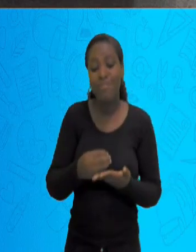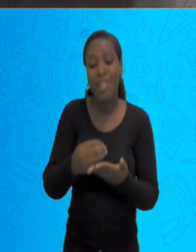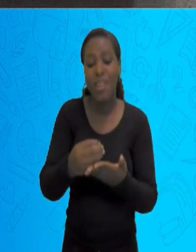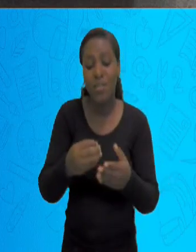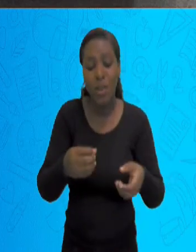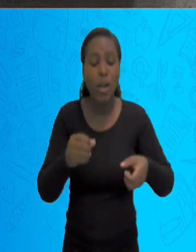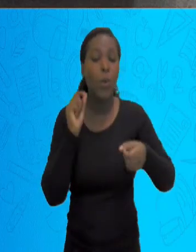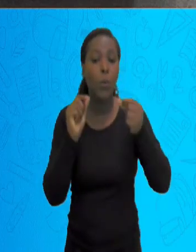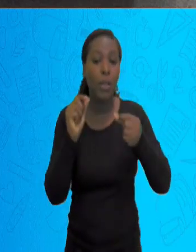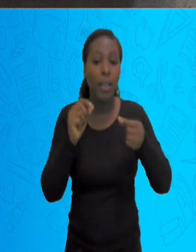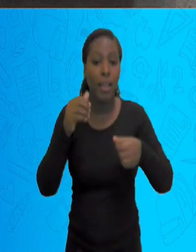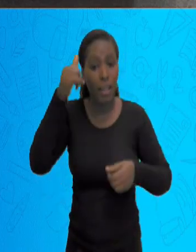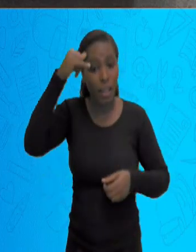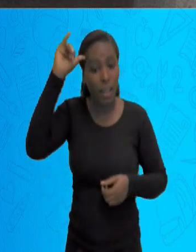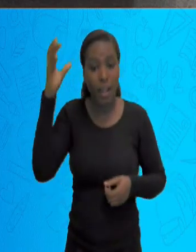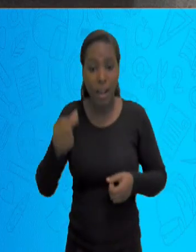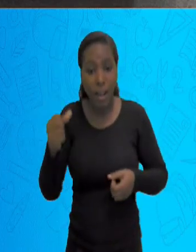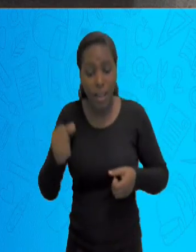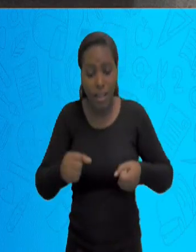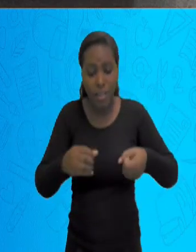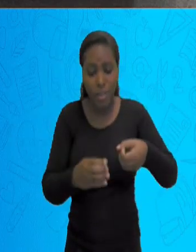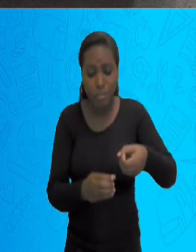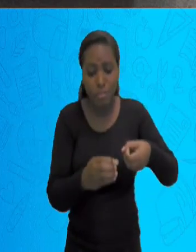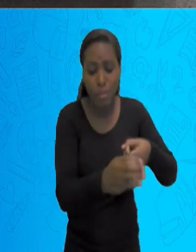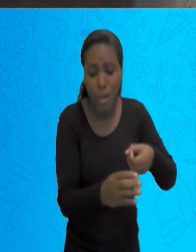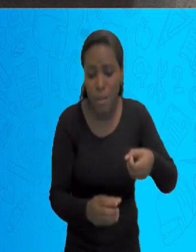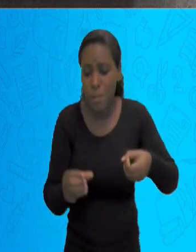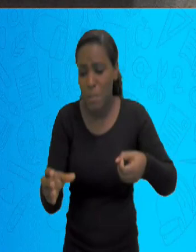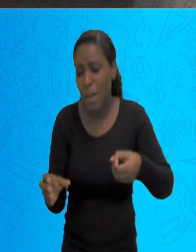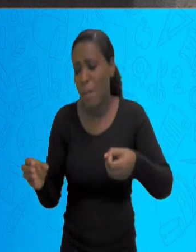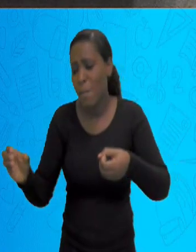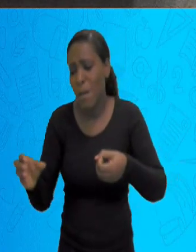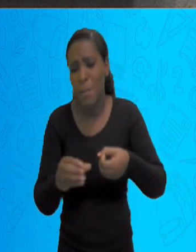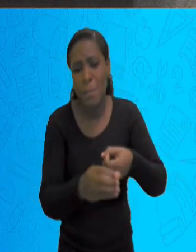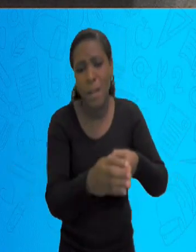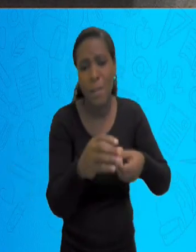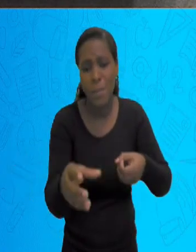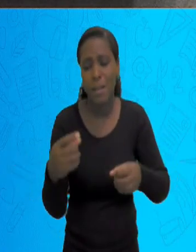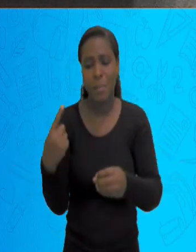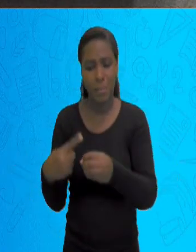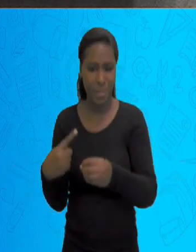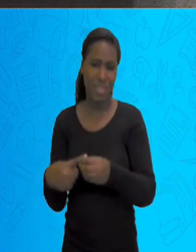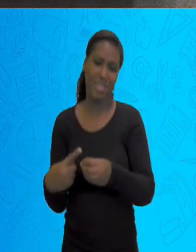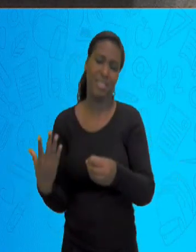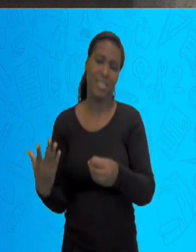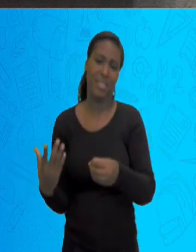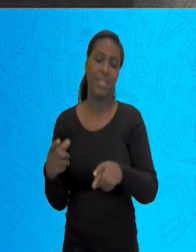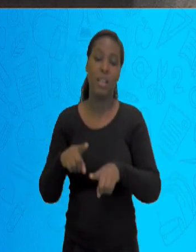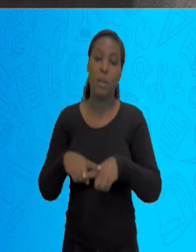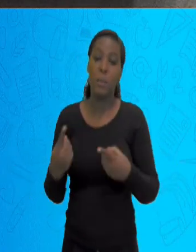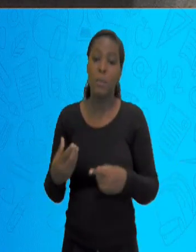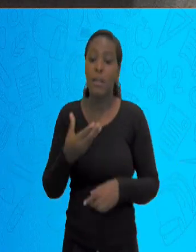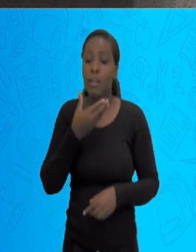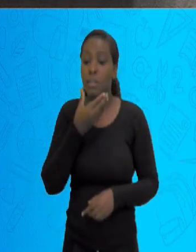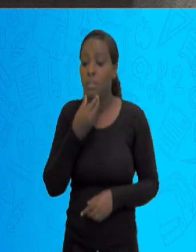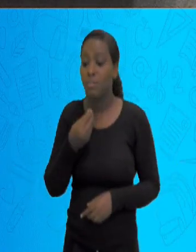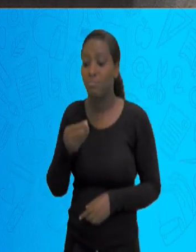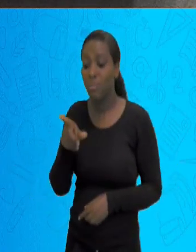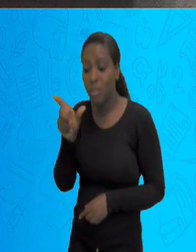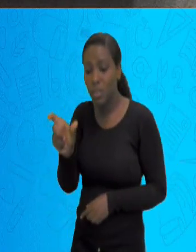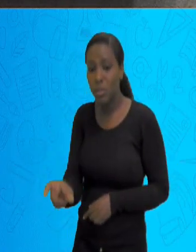infelizmente, esse homem foi vítima de um crime por engano. Olha